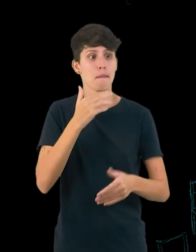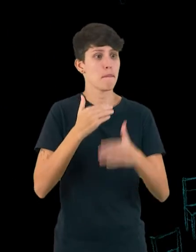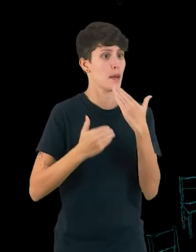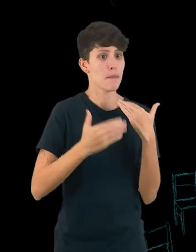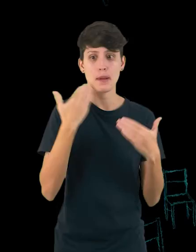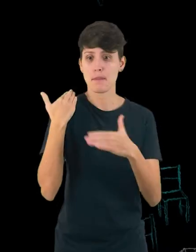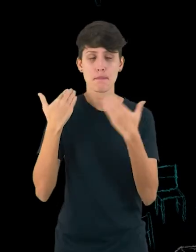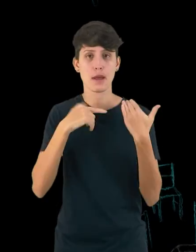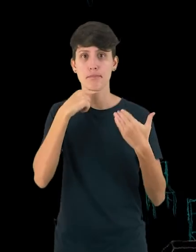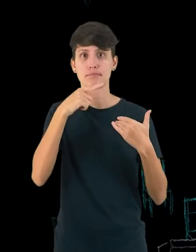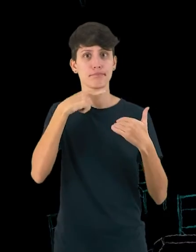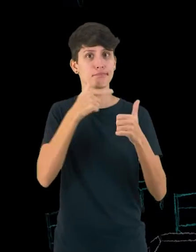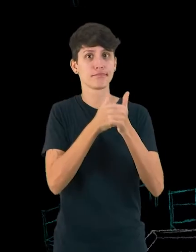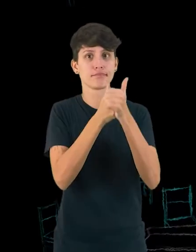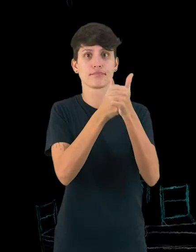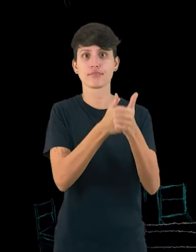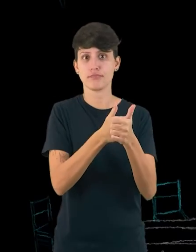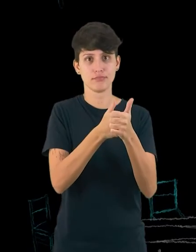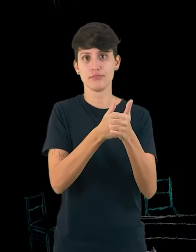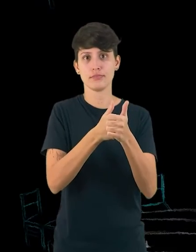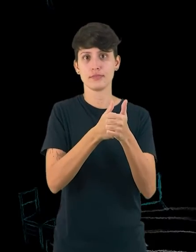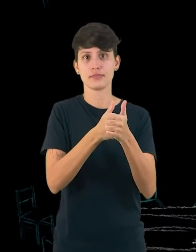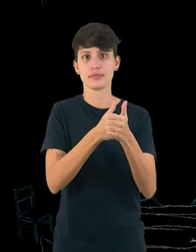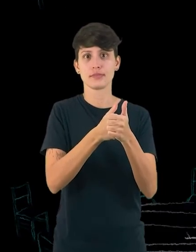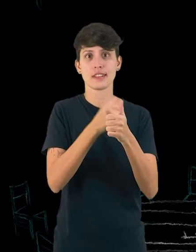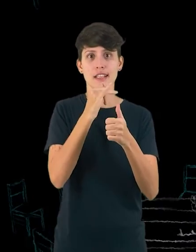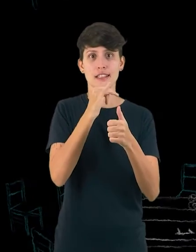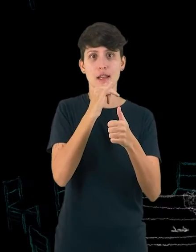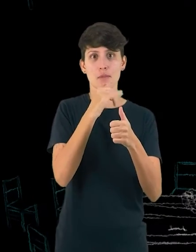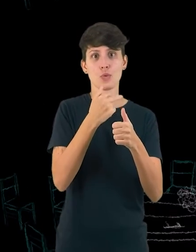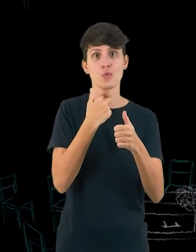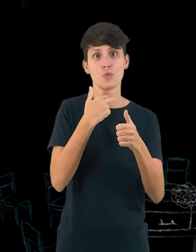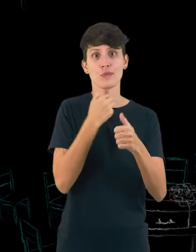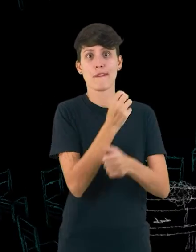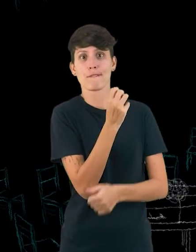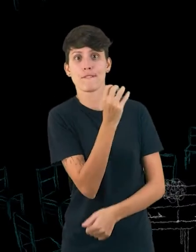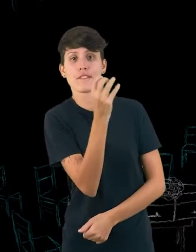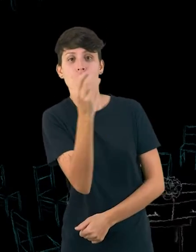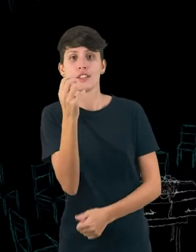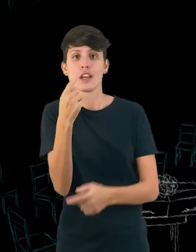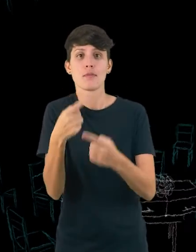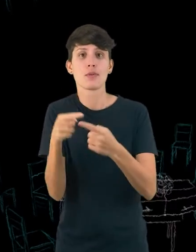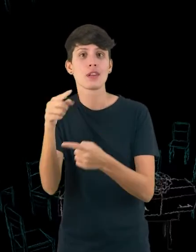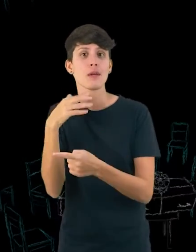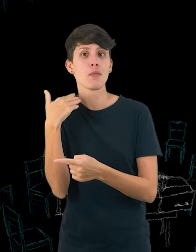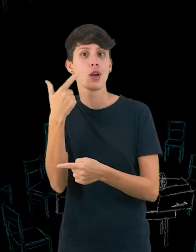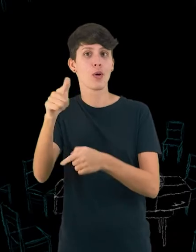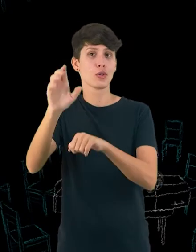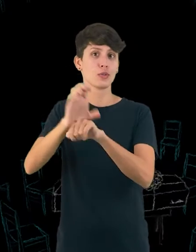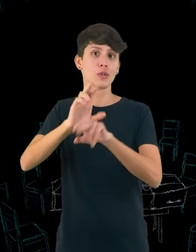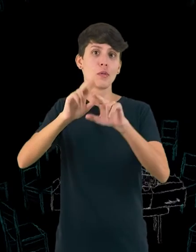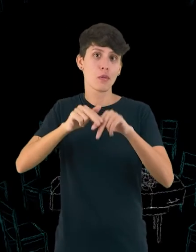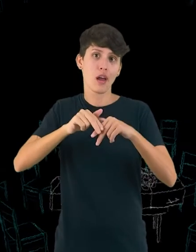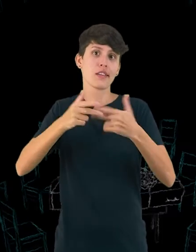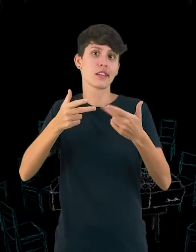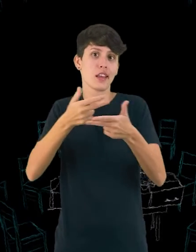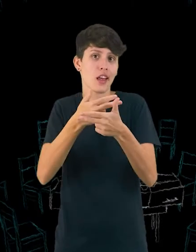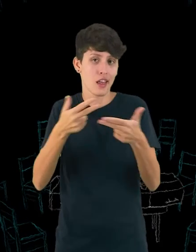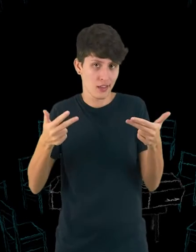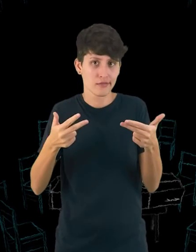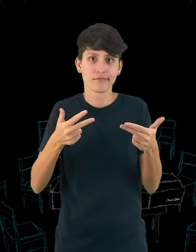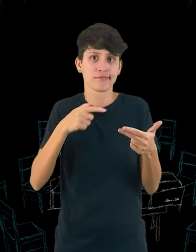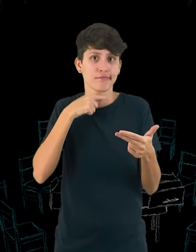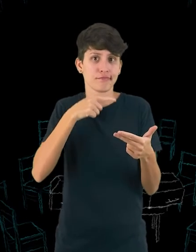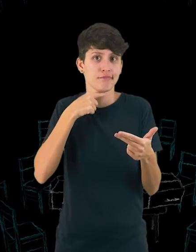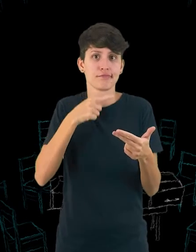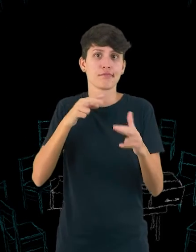com a rapidez com que o fenômeno tem ocorrido, muitas vezes as pessoas de um ponto ao outro do país não podem se deslocar até o